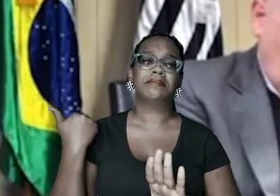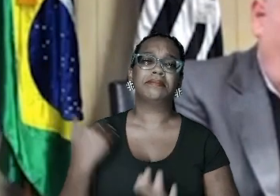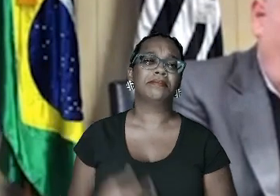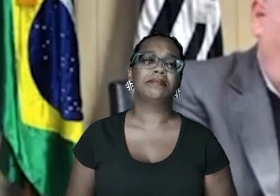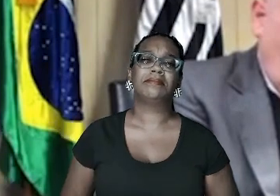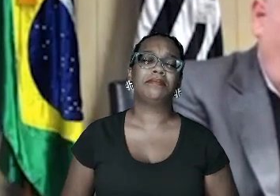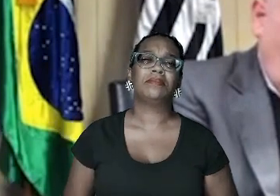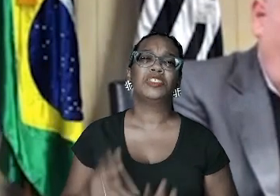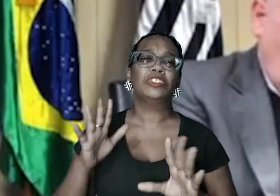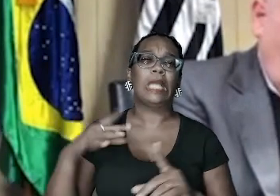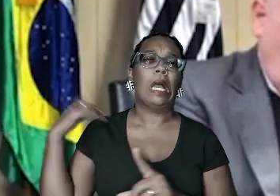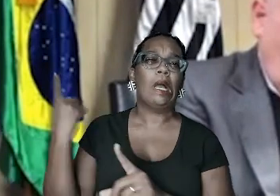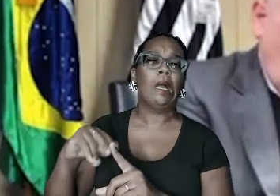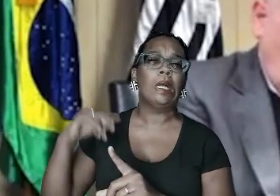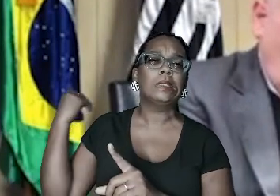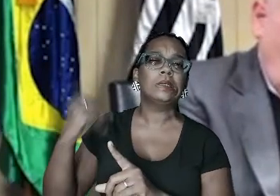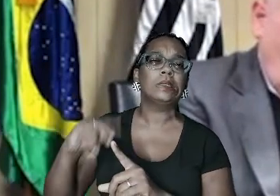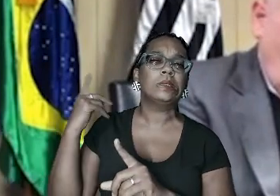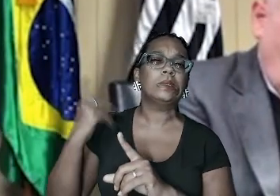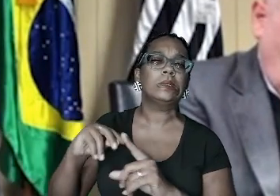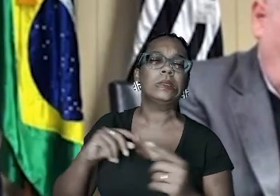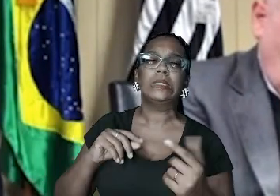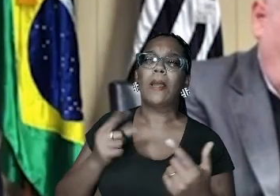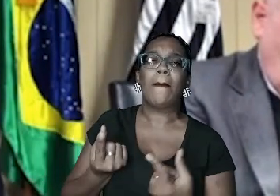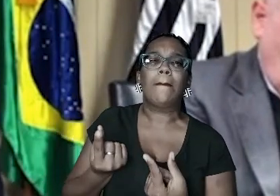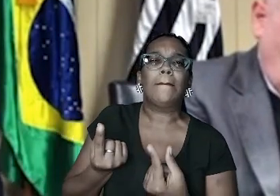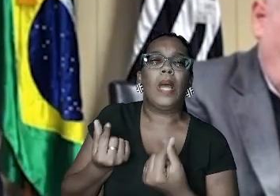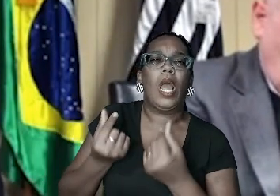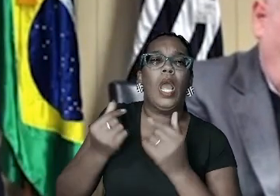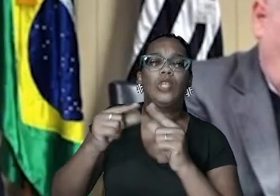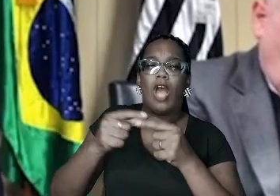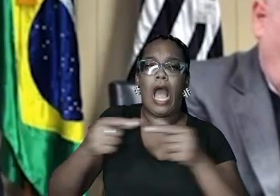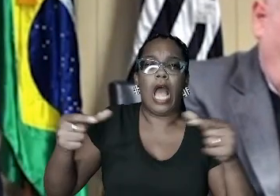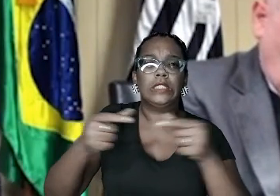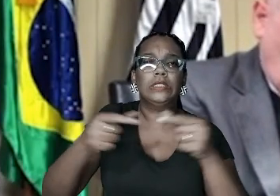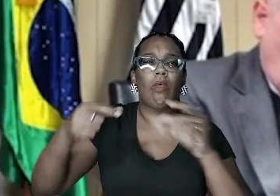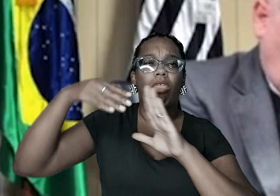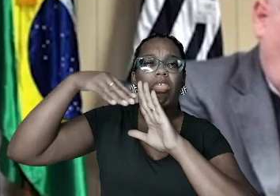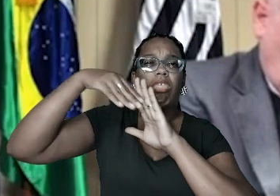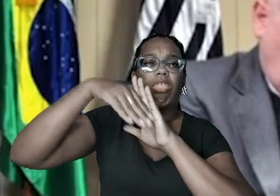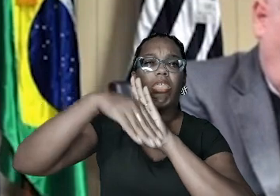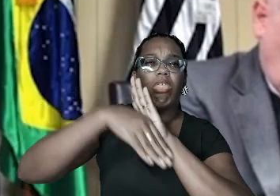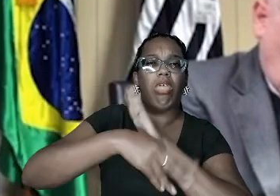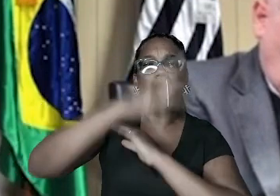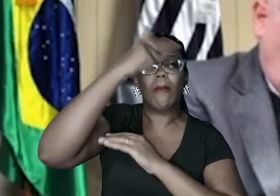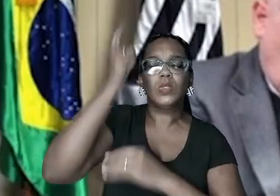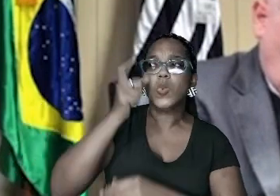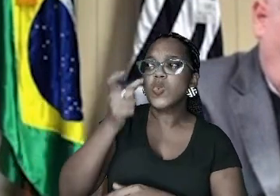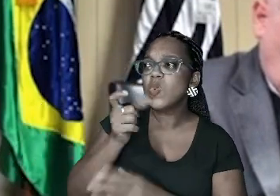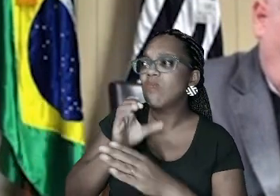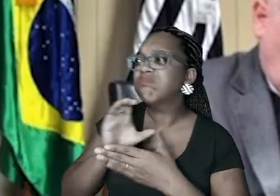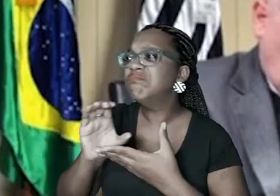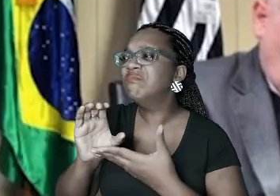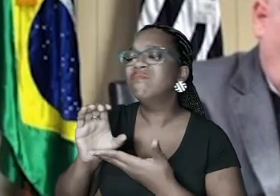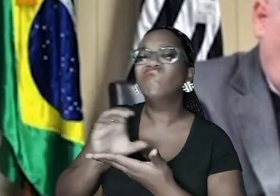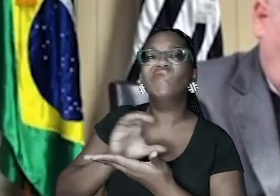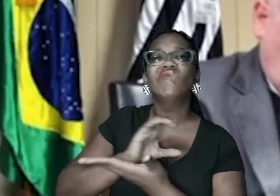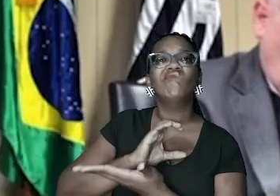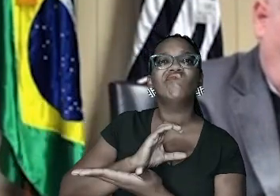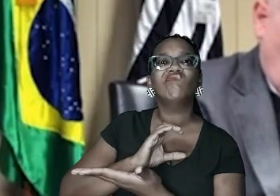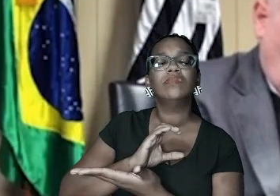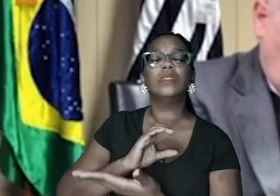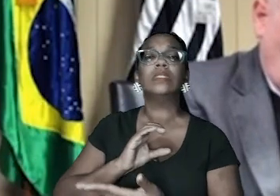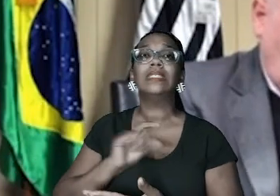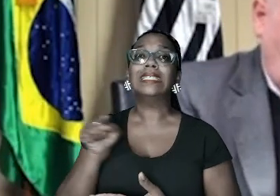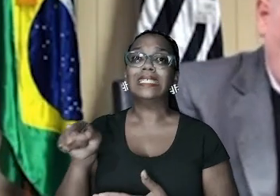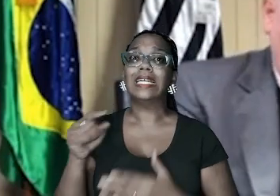considerado ultrapassado e portanto vim apanhando do mercado preço das ações despencava ela